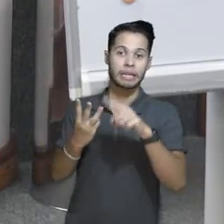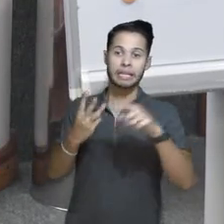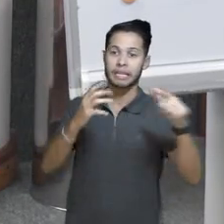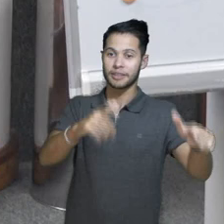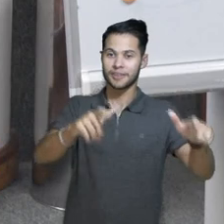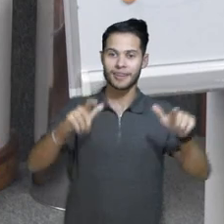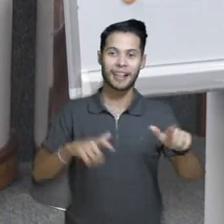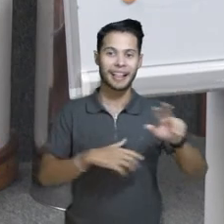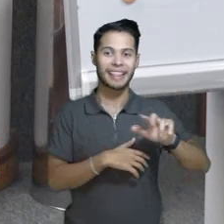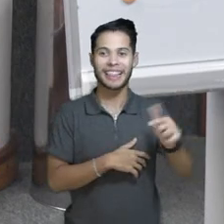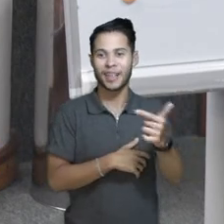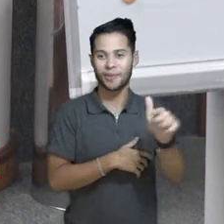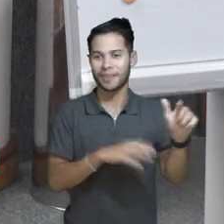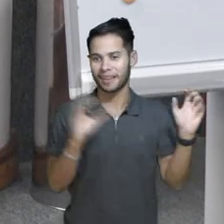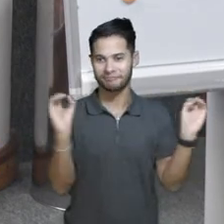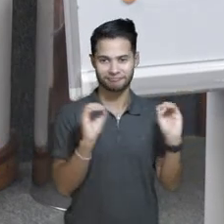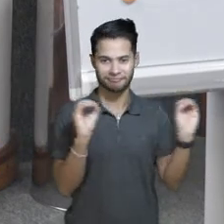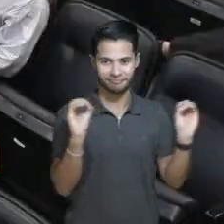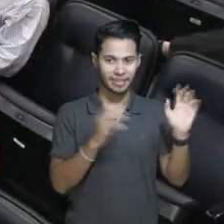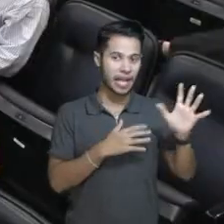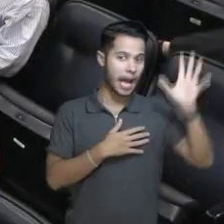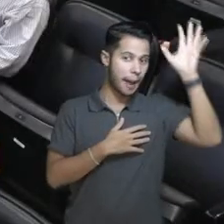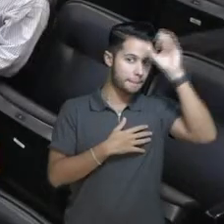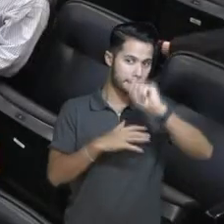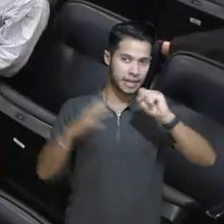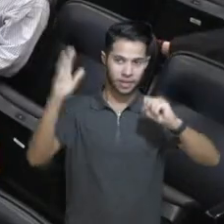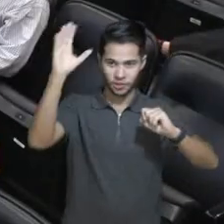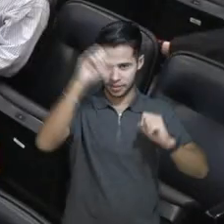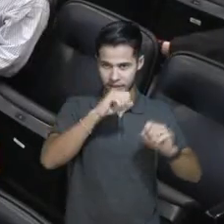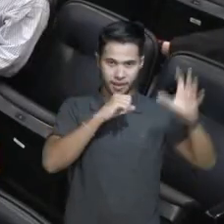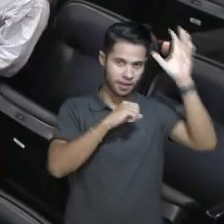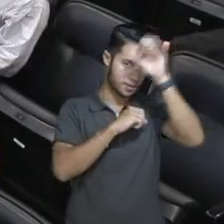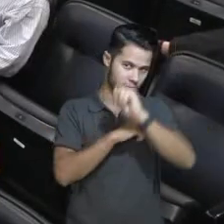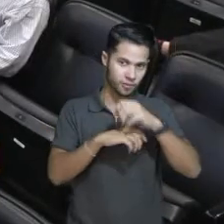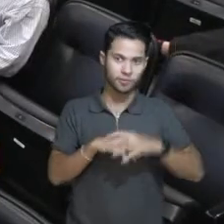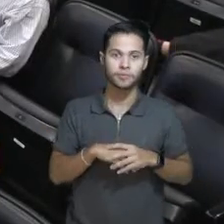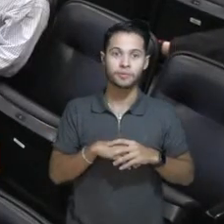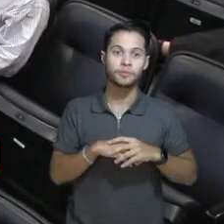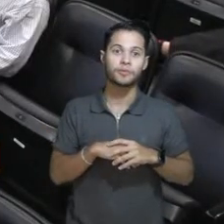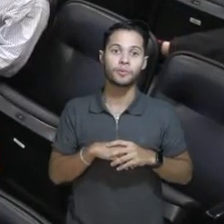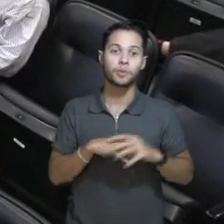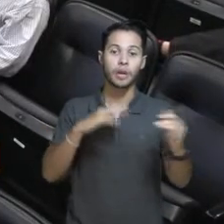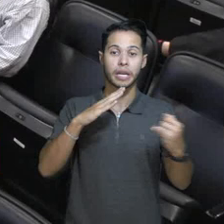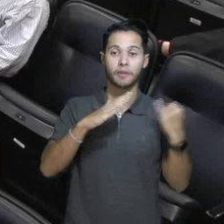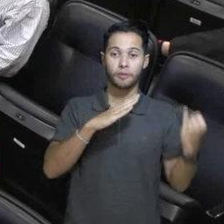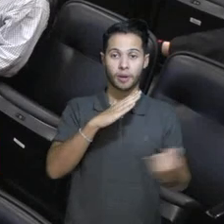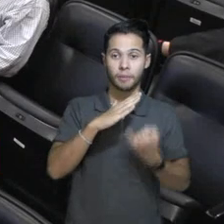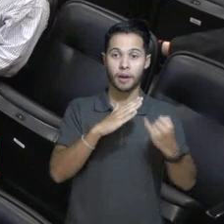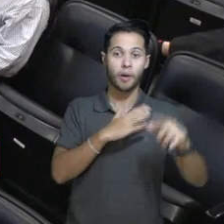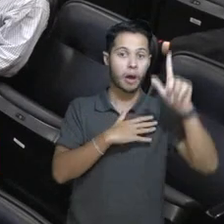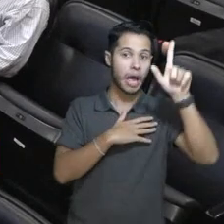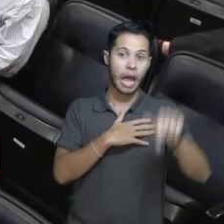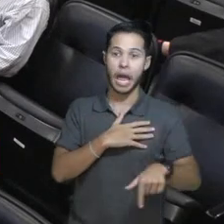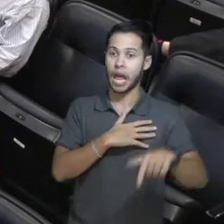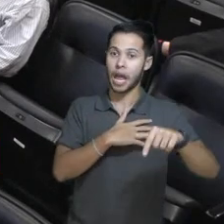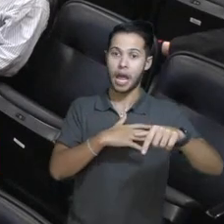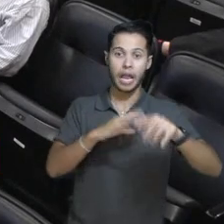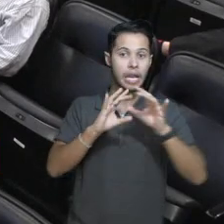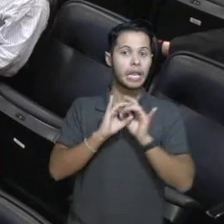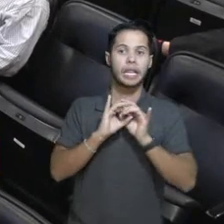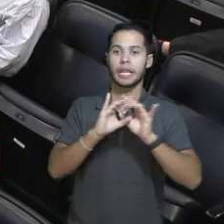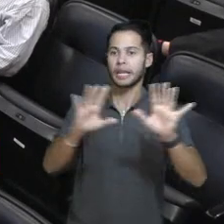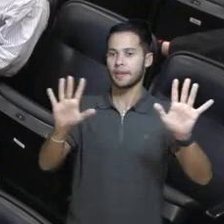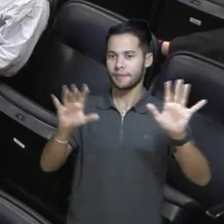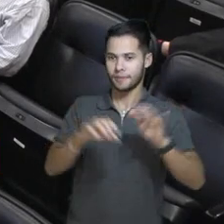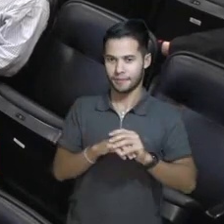aprendizado implícito o aprendizado no no informal ele é implícito por quê